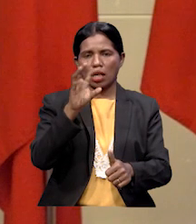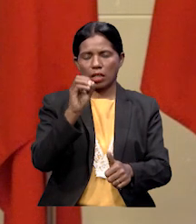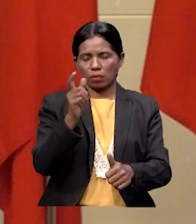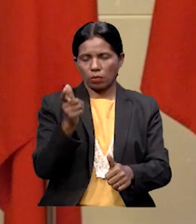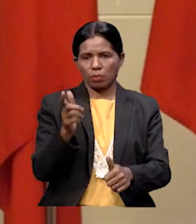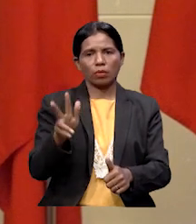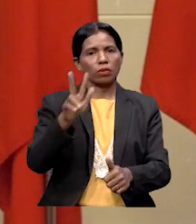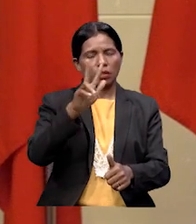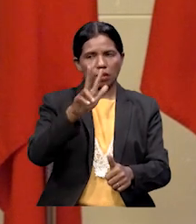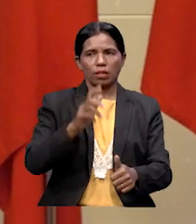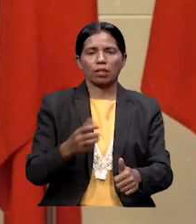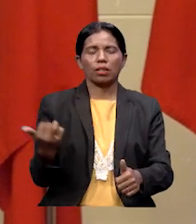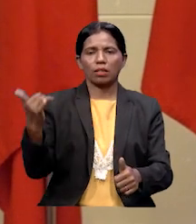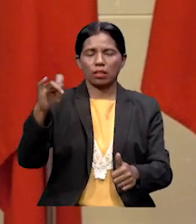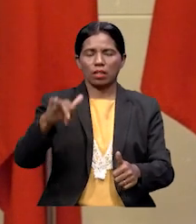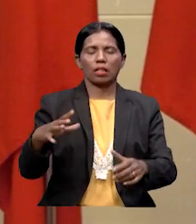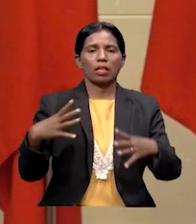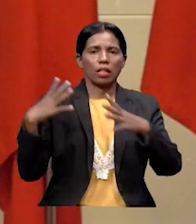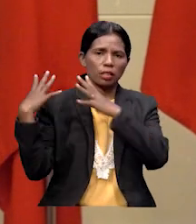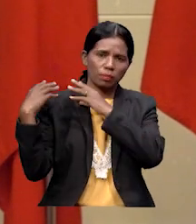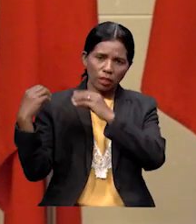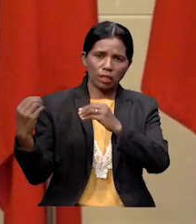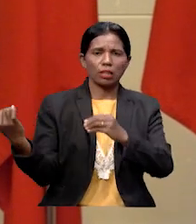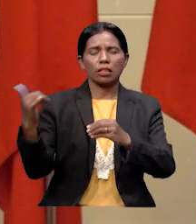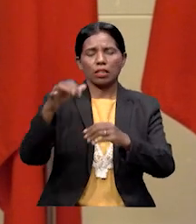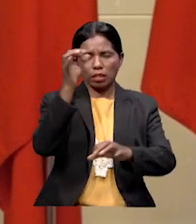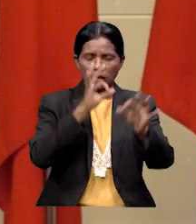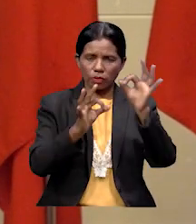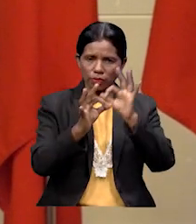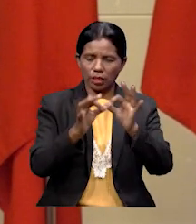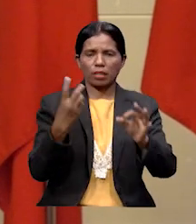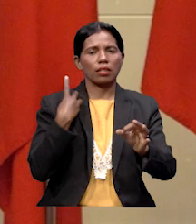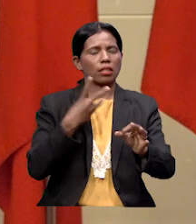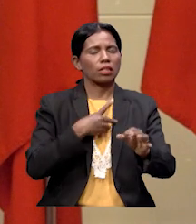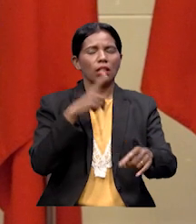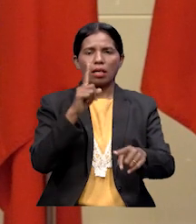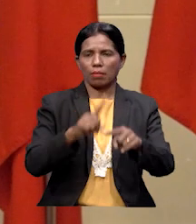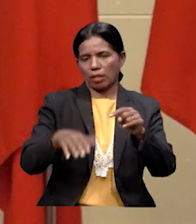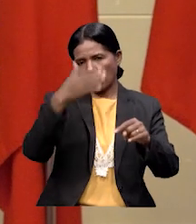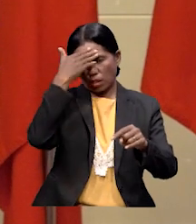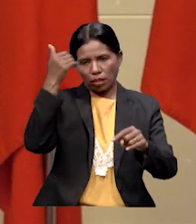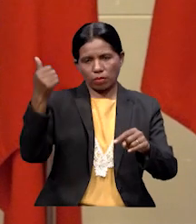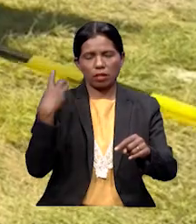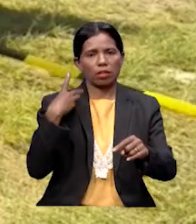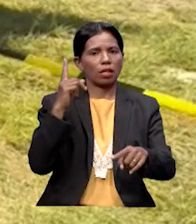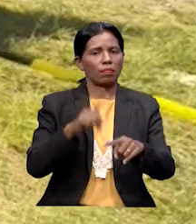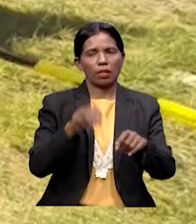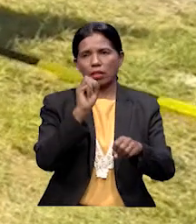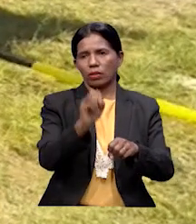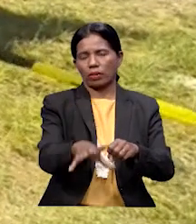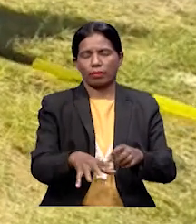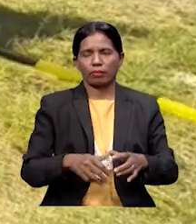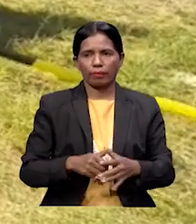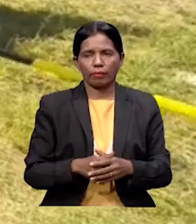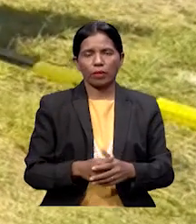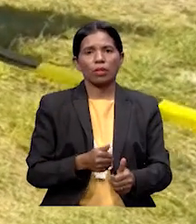2023. Se é minha esperança, se é minha fia, itabele halua, itabele soetia. Ter